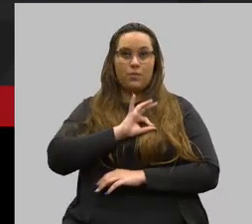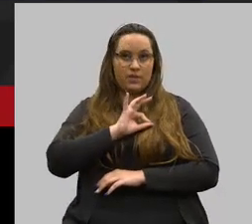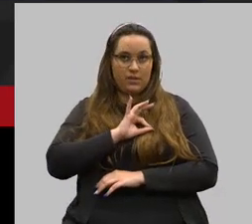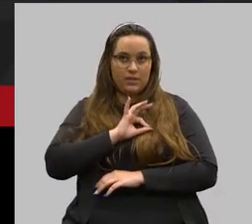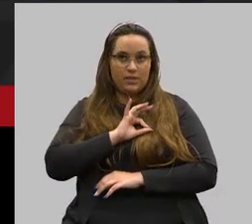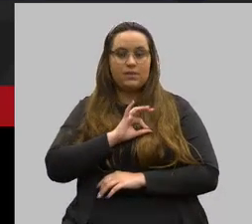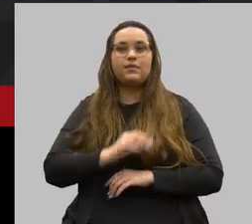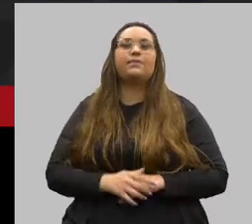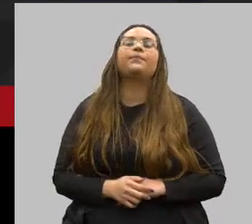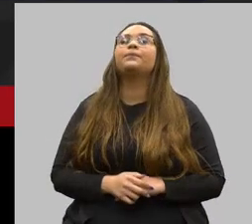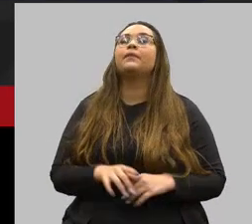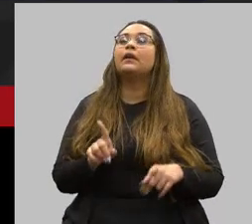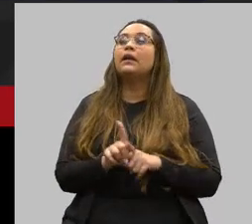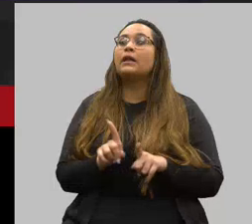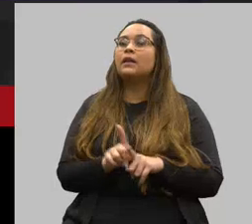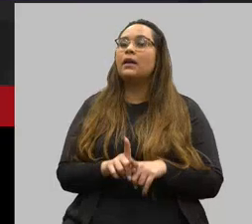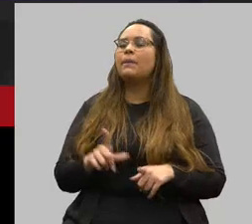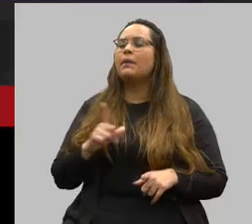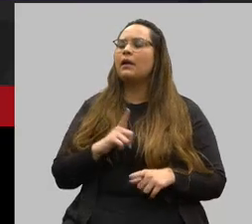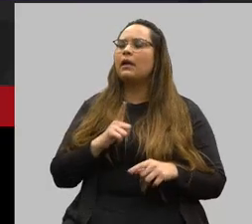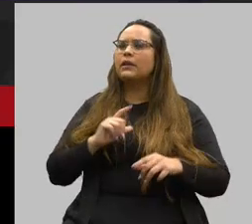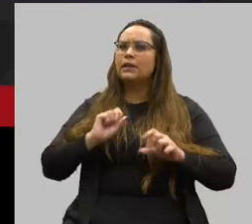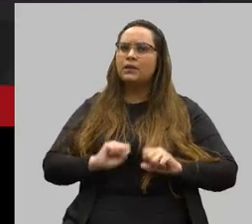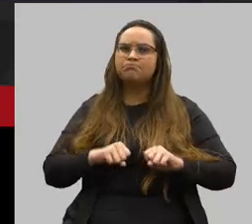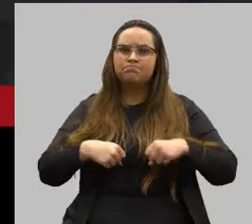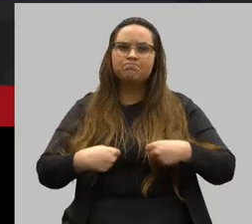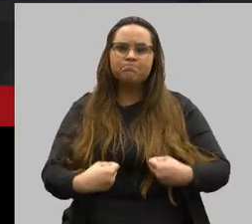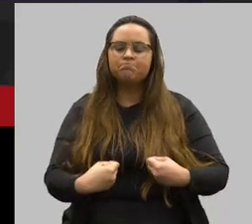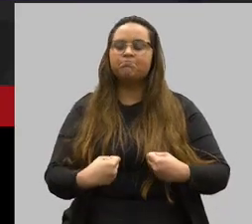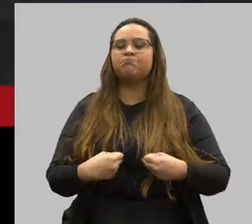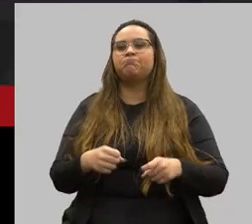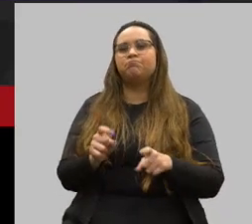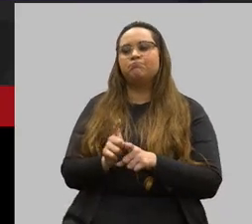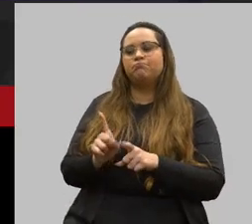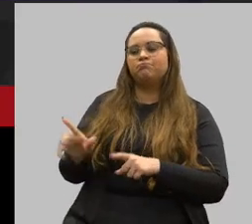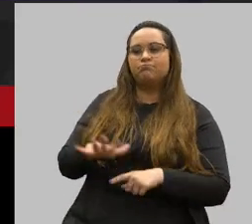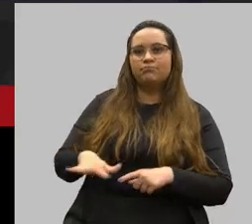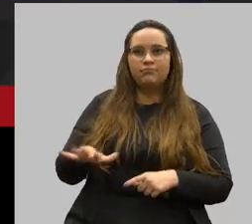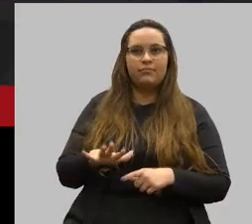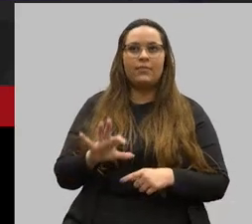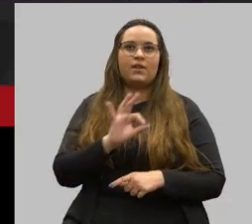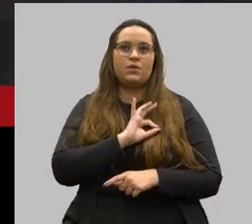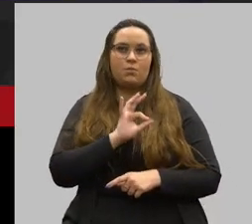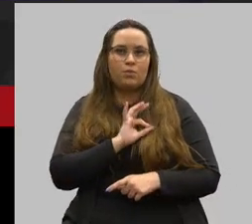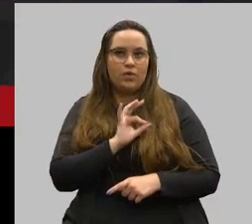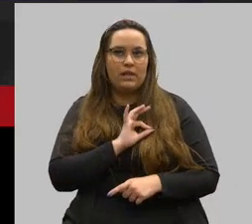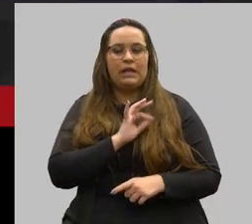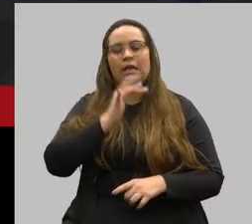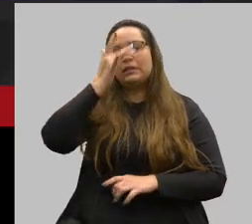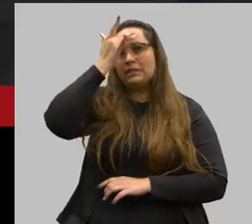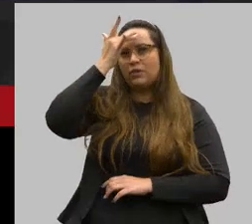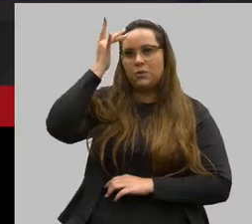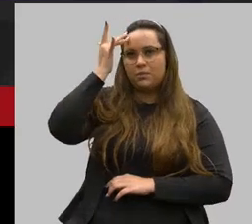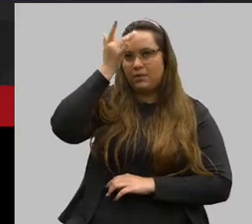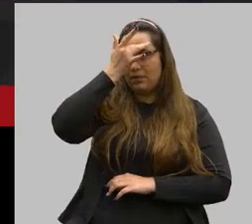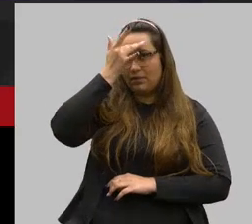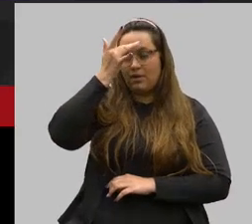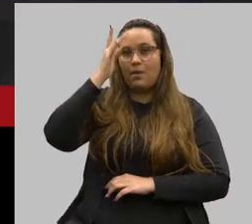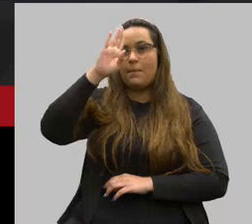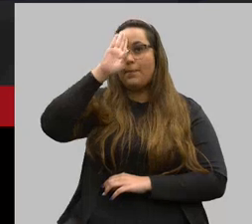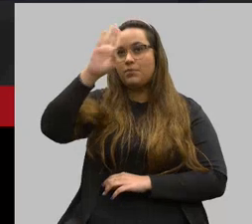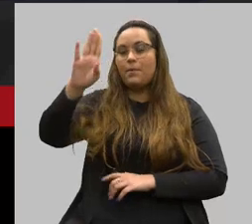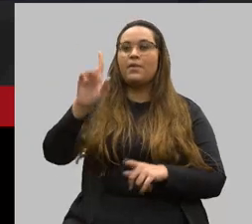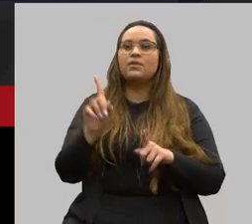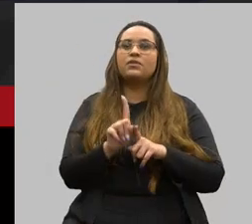né que é exatamente o fortalecimento das ações realizadas pela Polícia Civil em relação à saúde mental especialmente no caso de